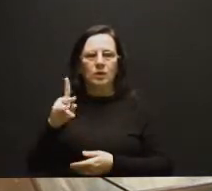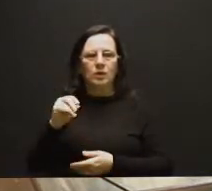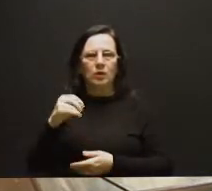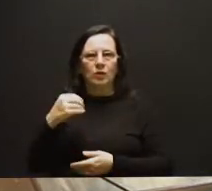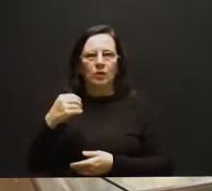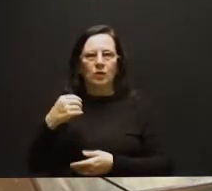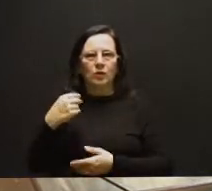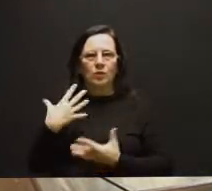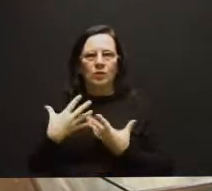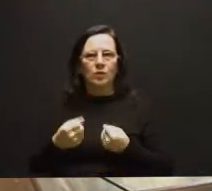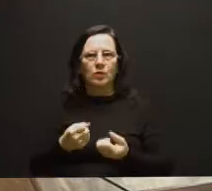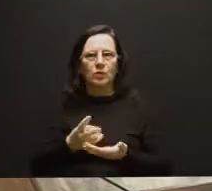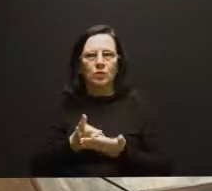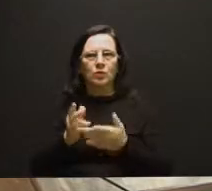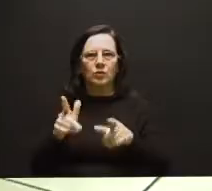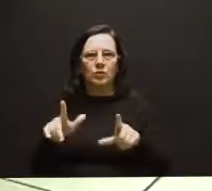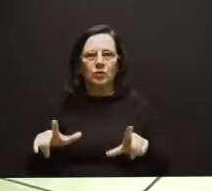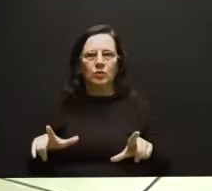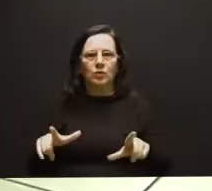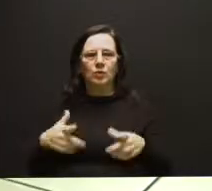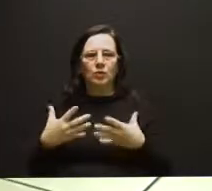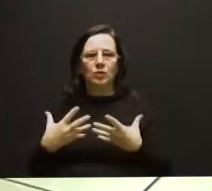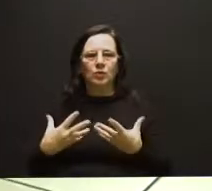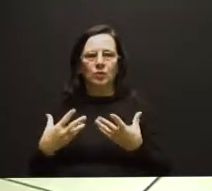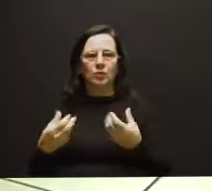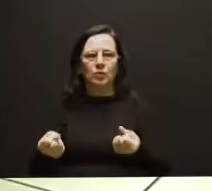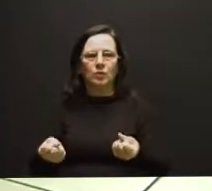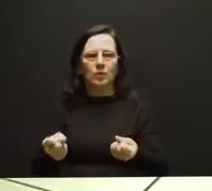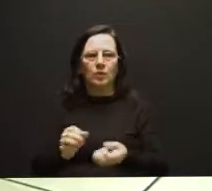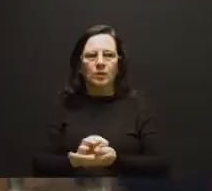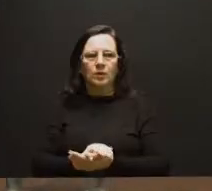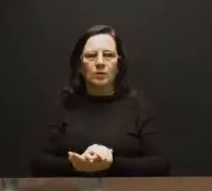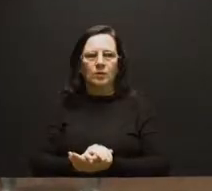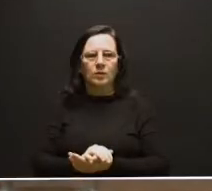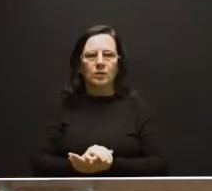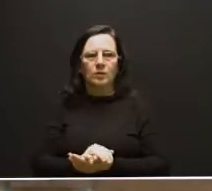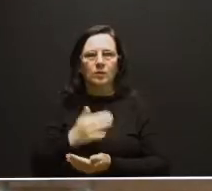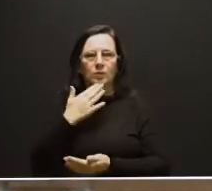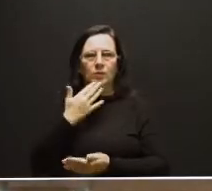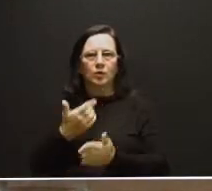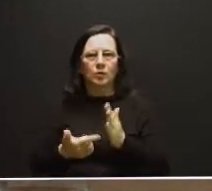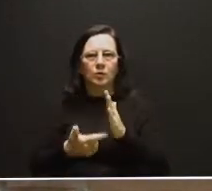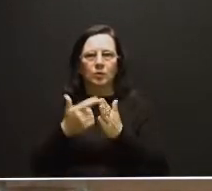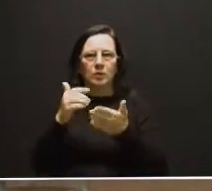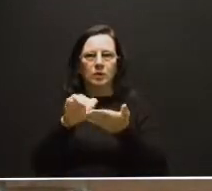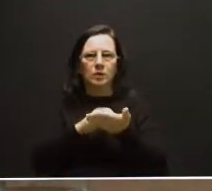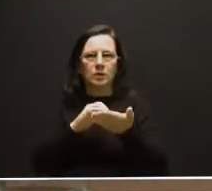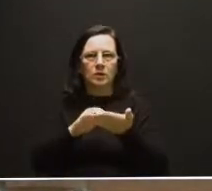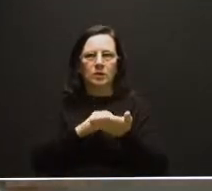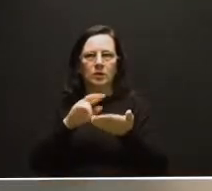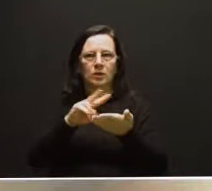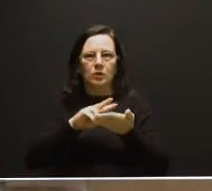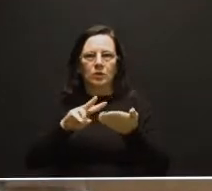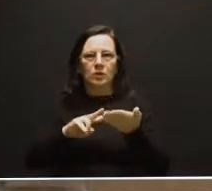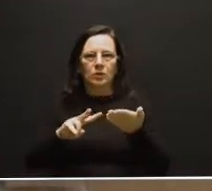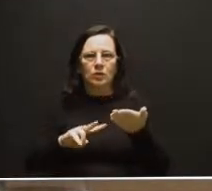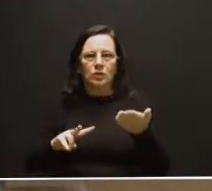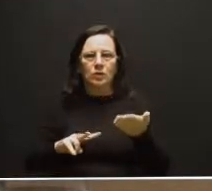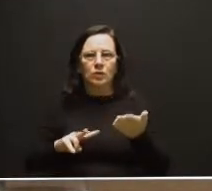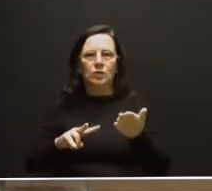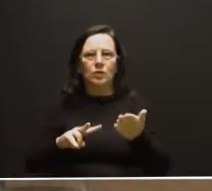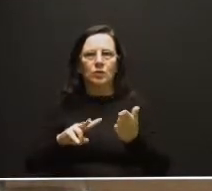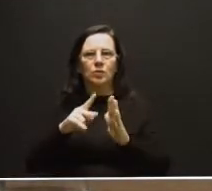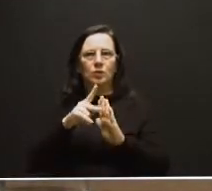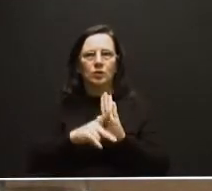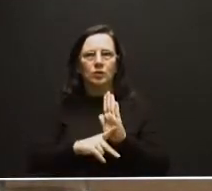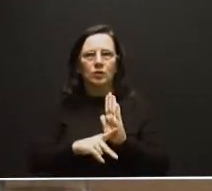vereadores que forem pela aprovação permaneçam como se encontram aprovado solicita ao primeiro secretário que proceda à leitura do